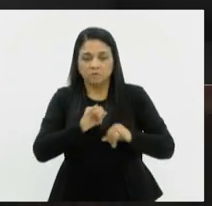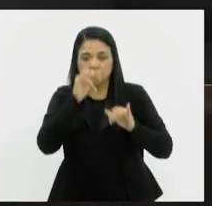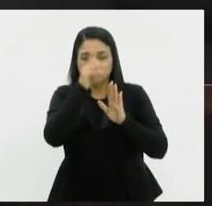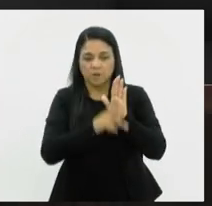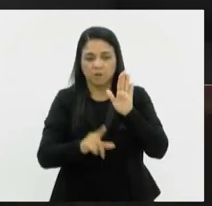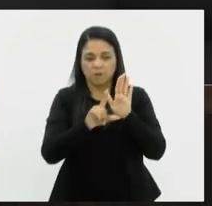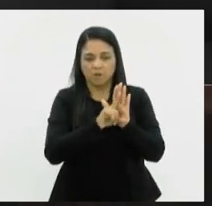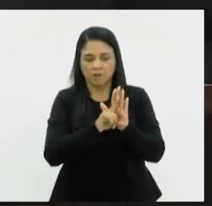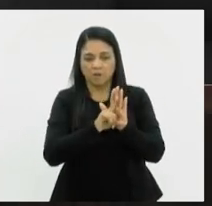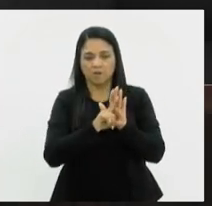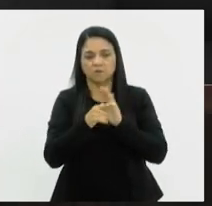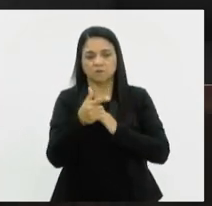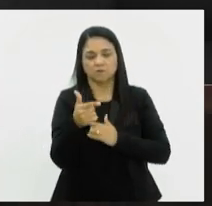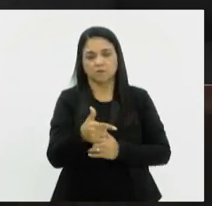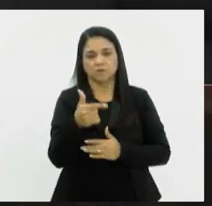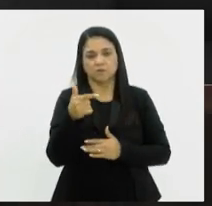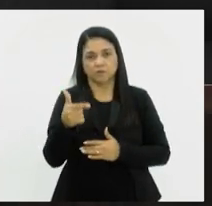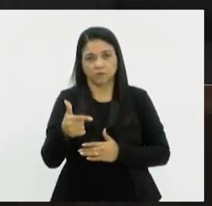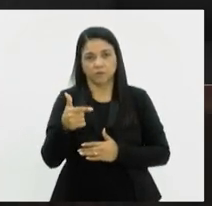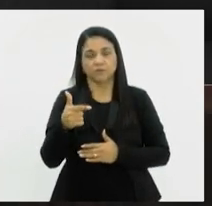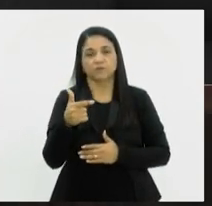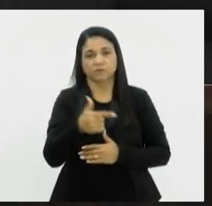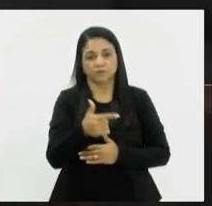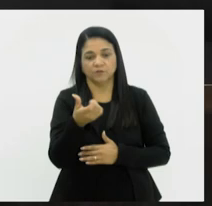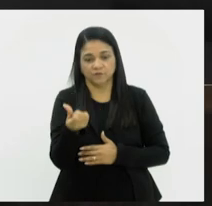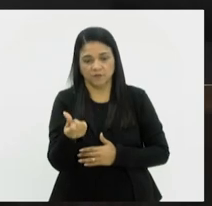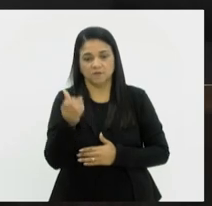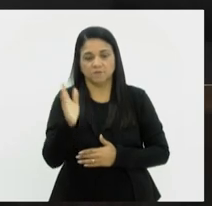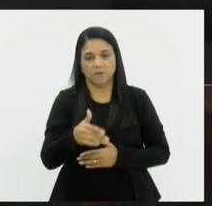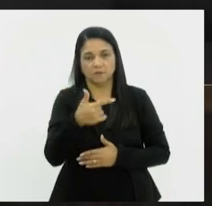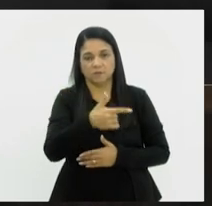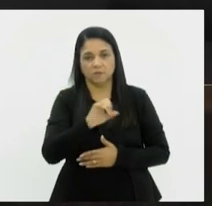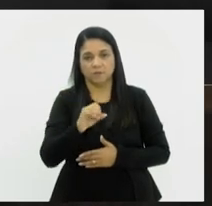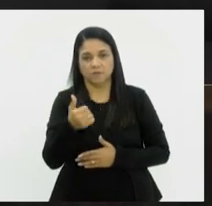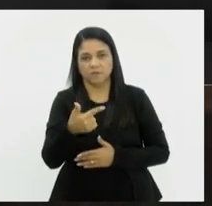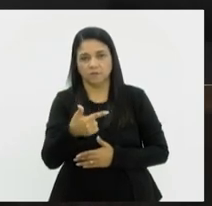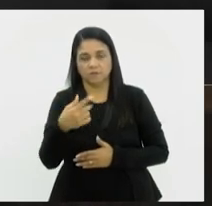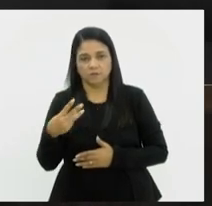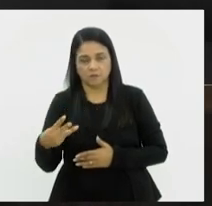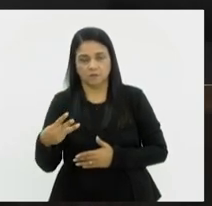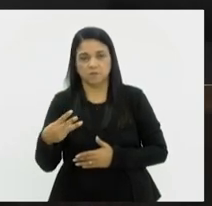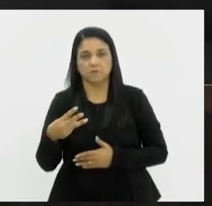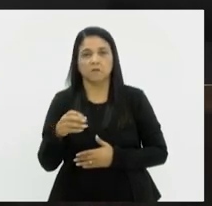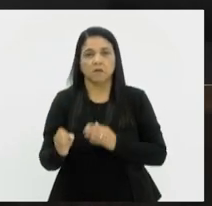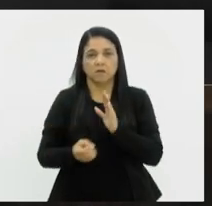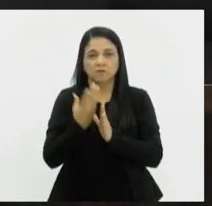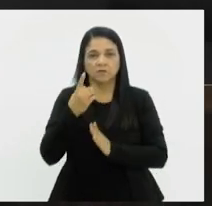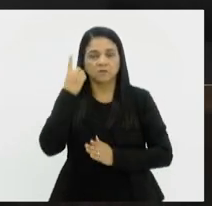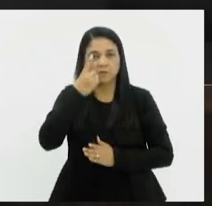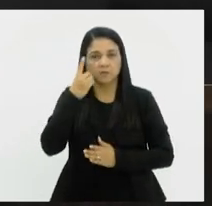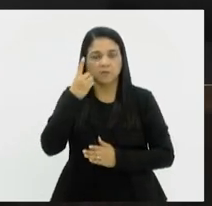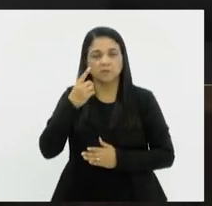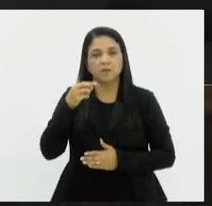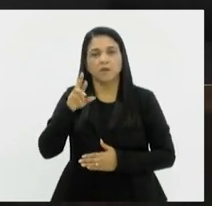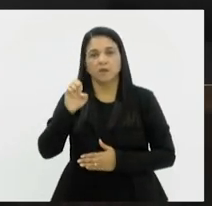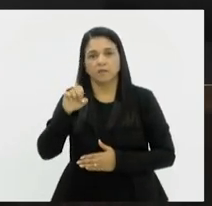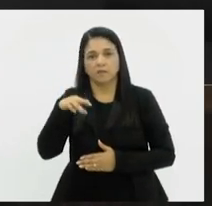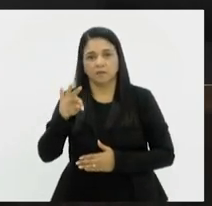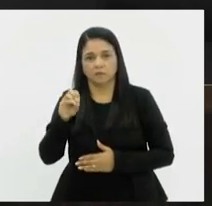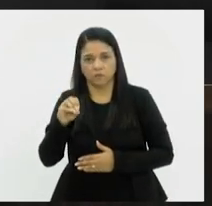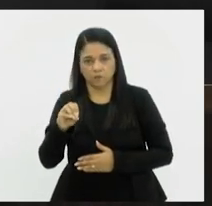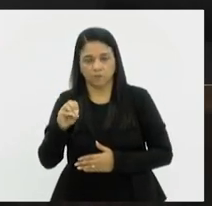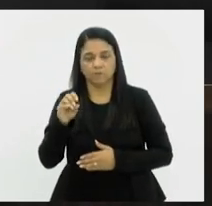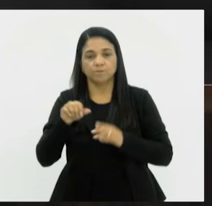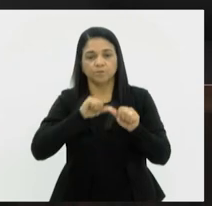Anuncio, projeto de lei número 2.226 de 23, de autoria do deputado Renato Miranda,